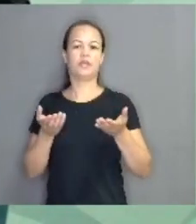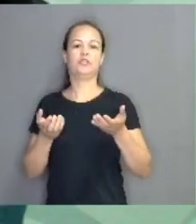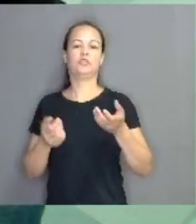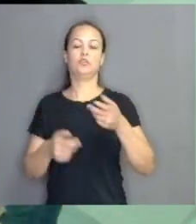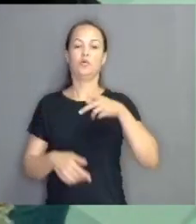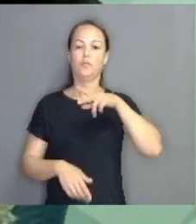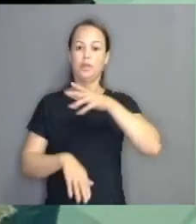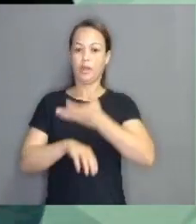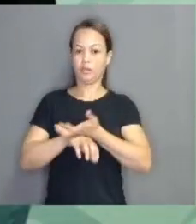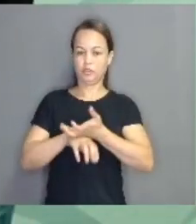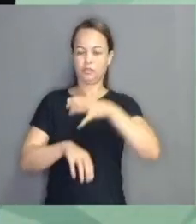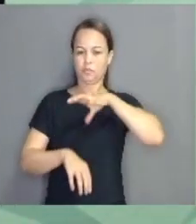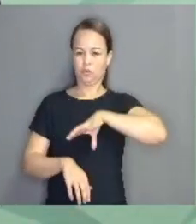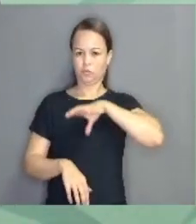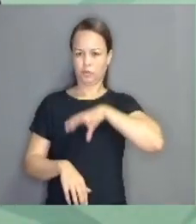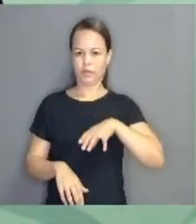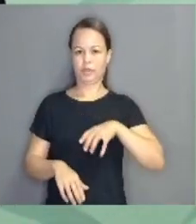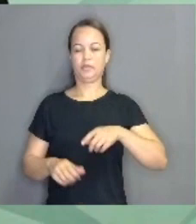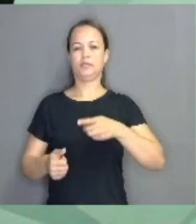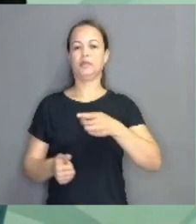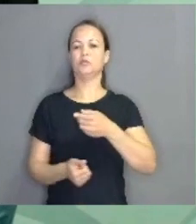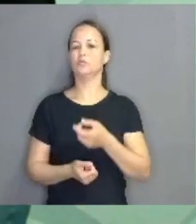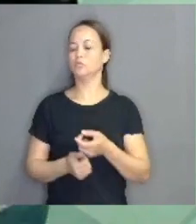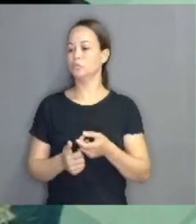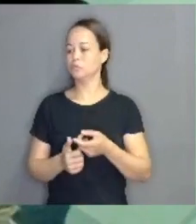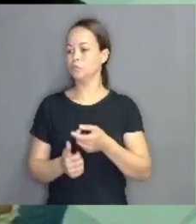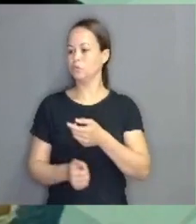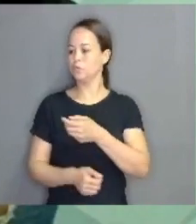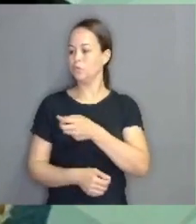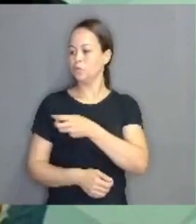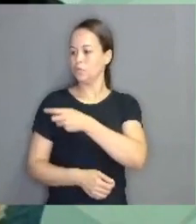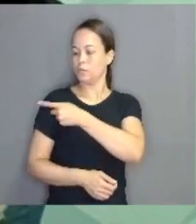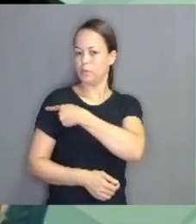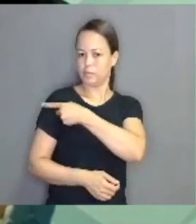ano. Eu sou a professora Geisa.